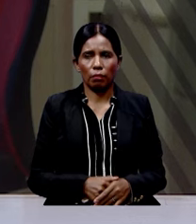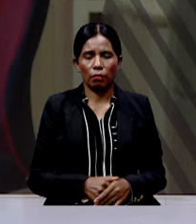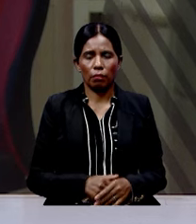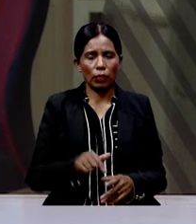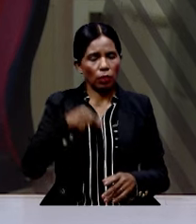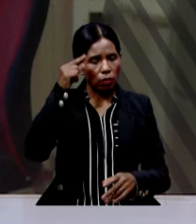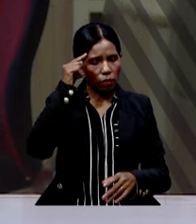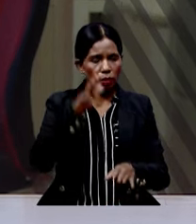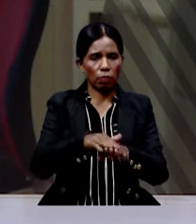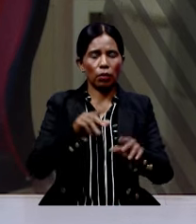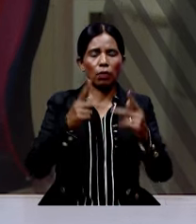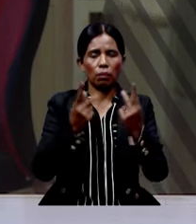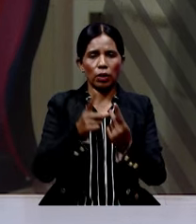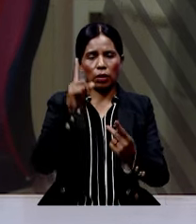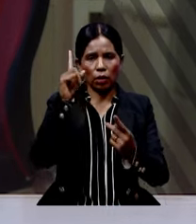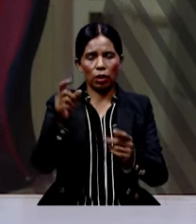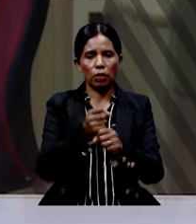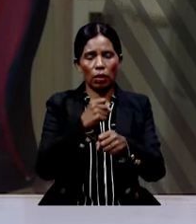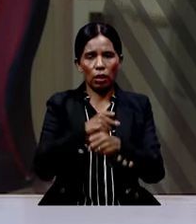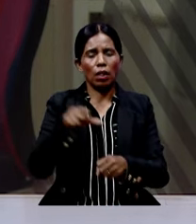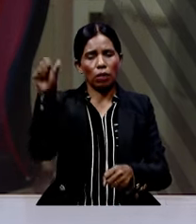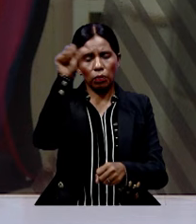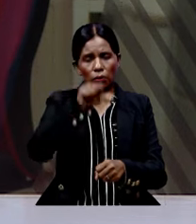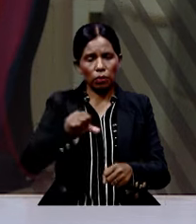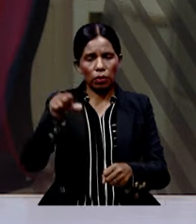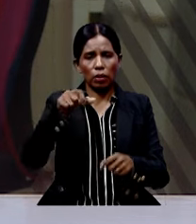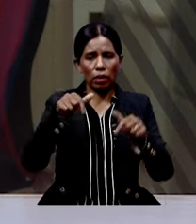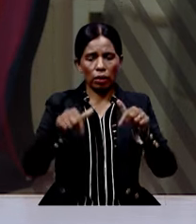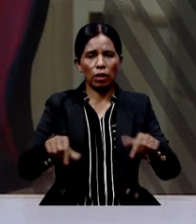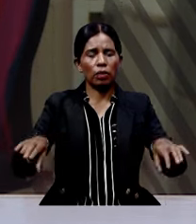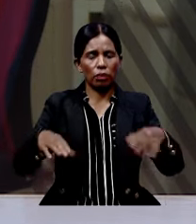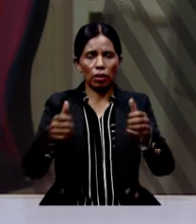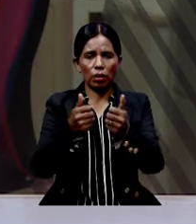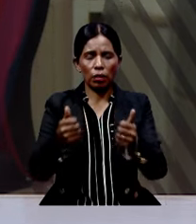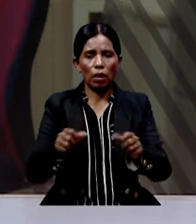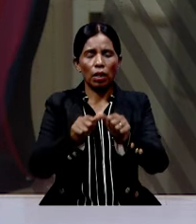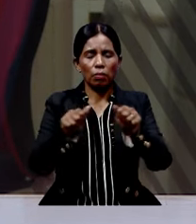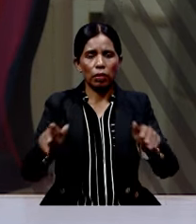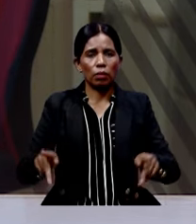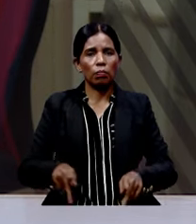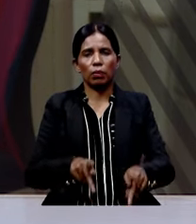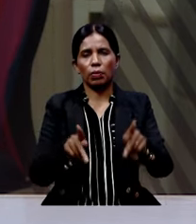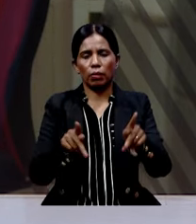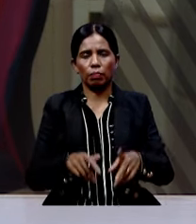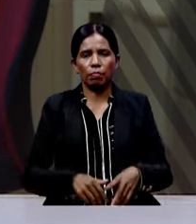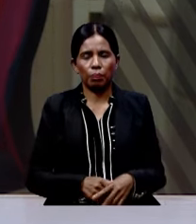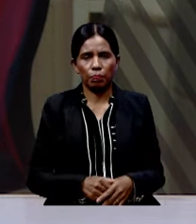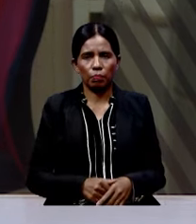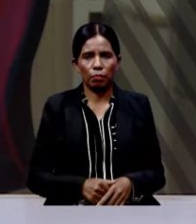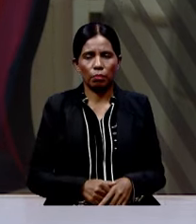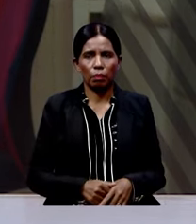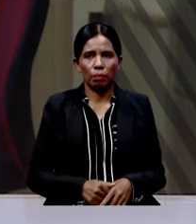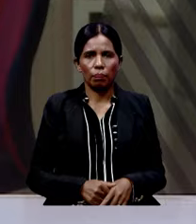Governo se recruta a companhia IDA, atual Auditoria Interna e a Serviço Administração Pública.